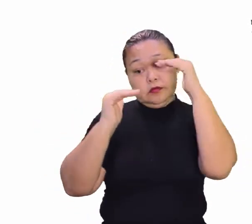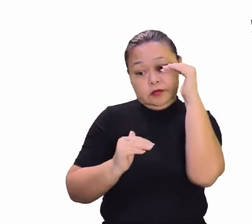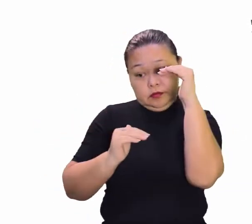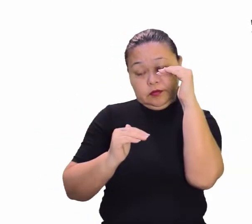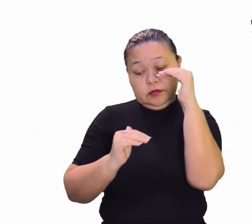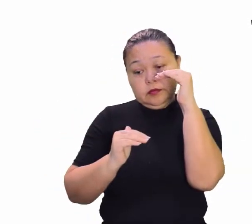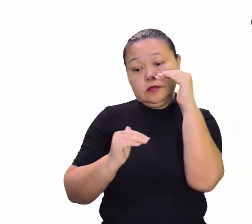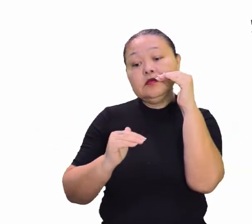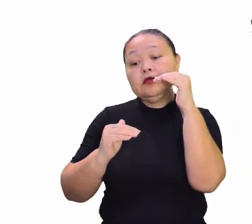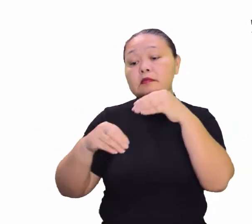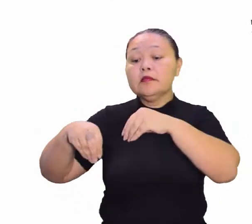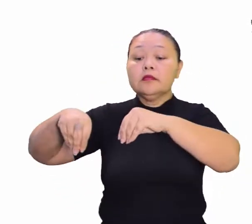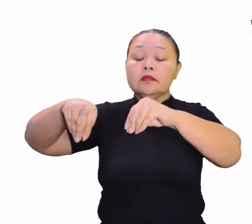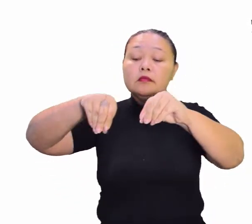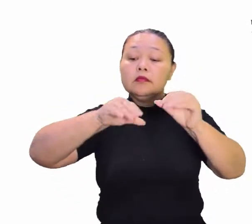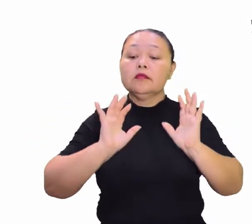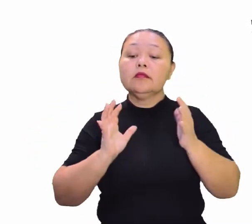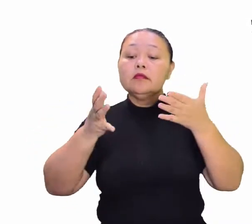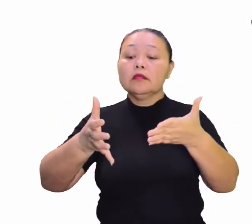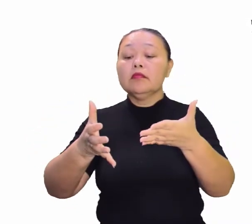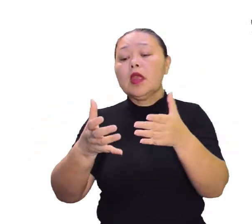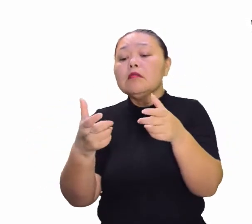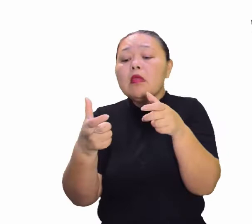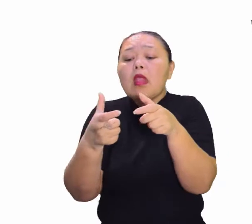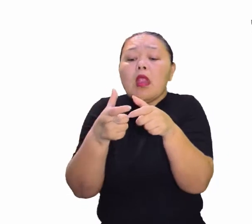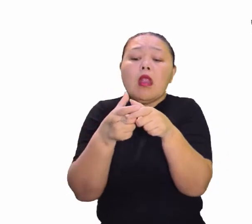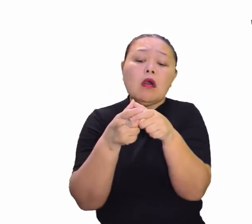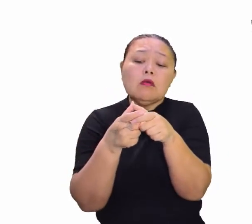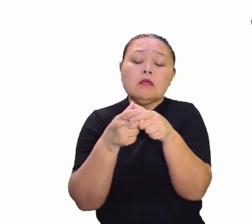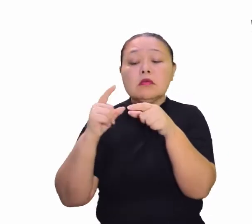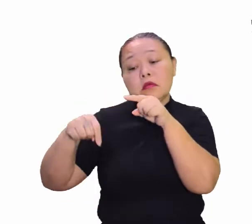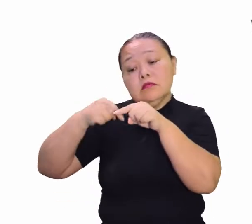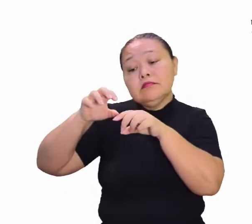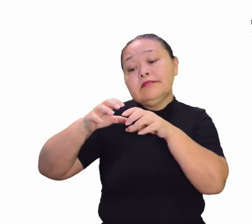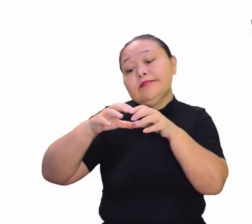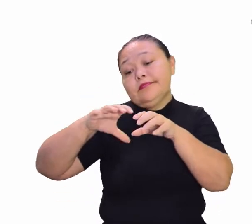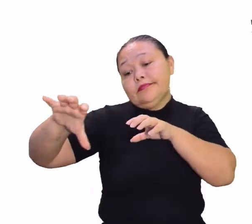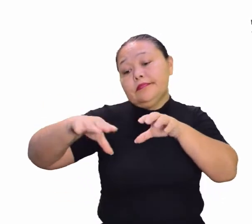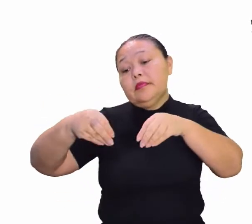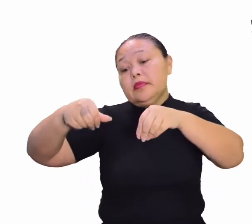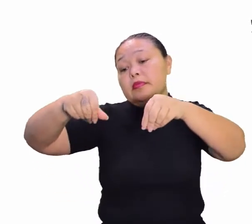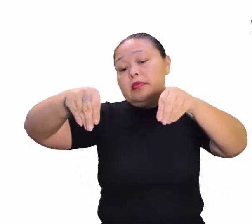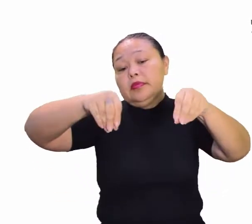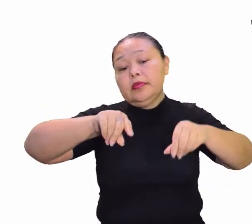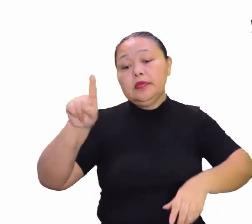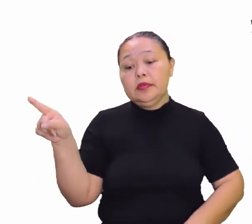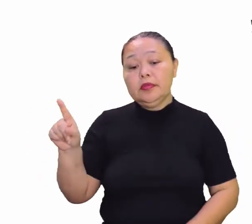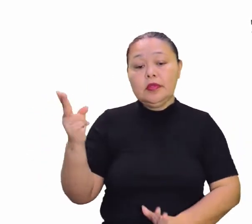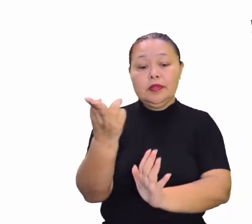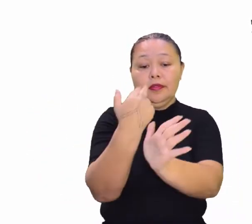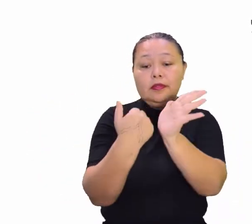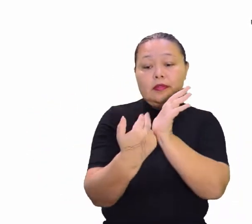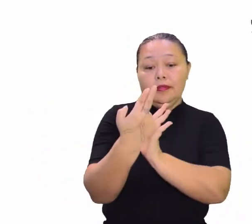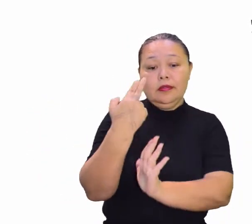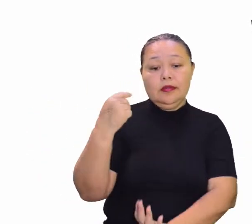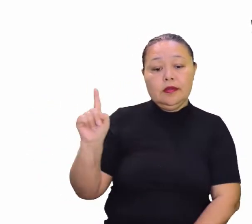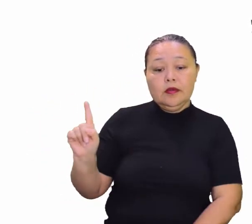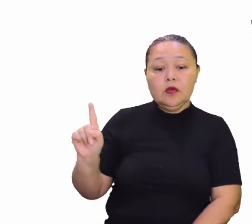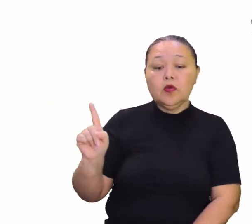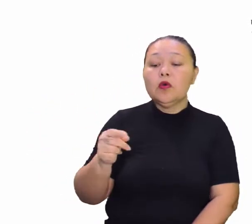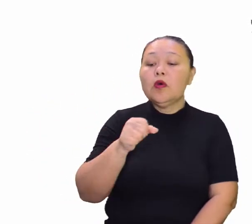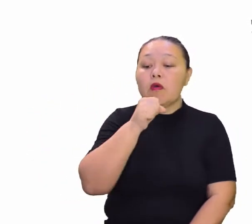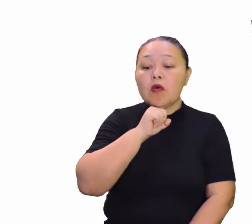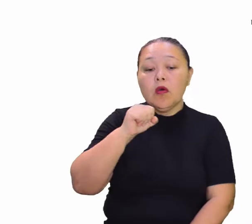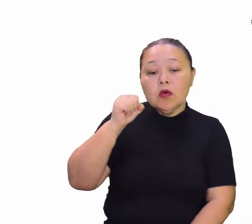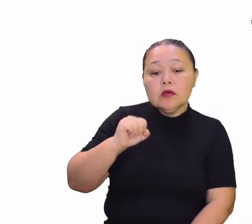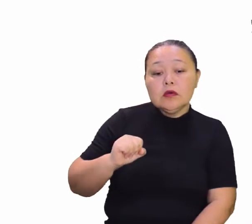Desigual, maior parte da terra concentrada na mão da minoria, fruto dessa divisão aí. E essa figura aí, Rogério, um idoso,